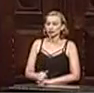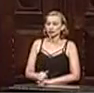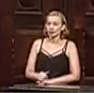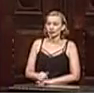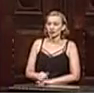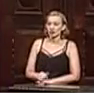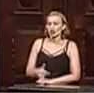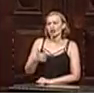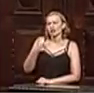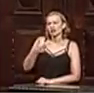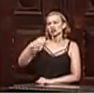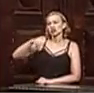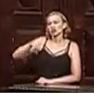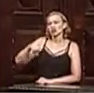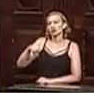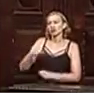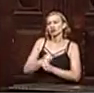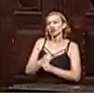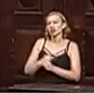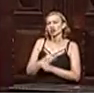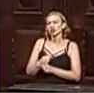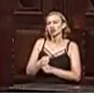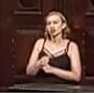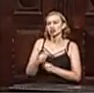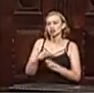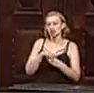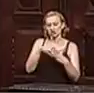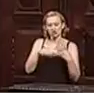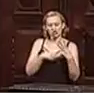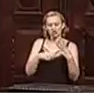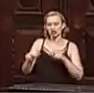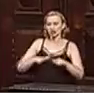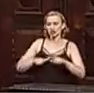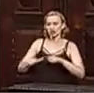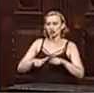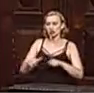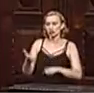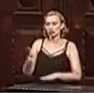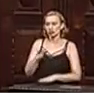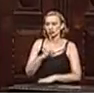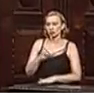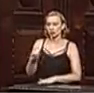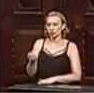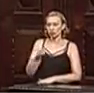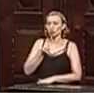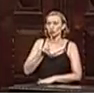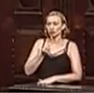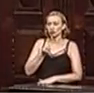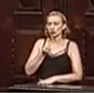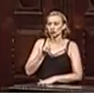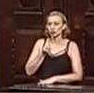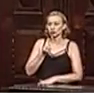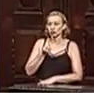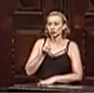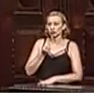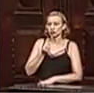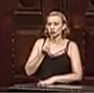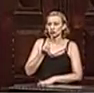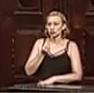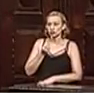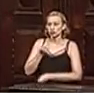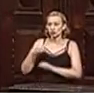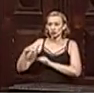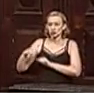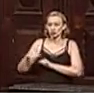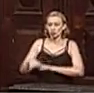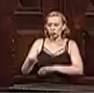Há 29 anos, esses 3 trabalhadores foram assassinados com a invasão do